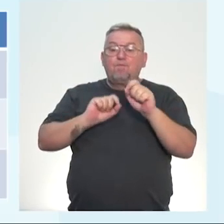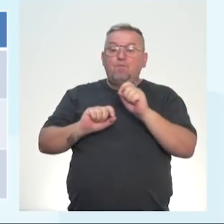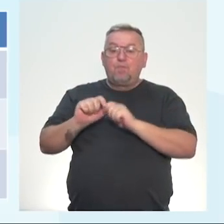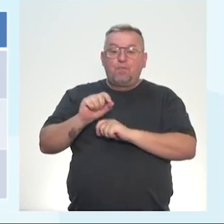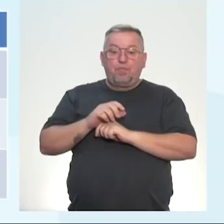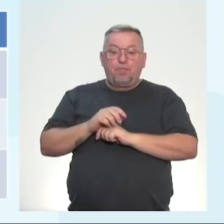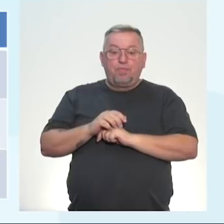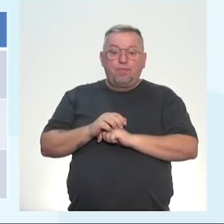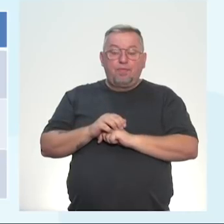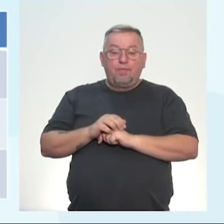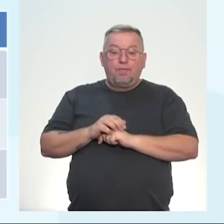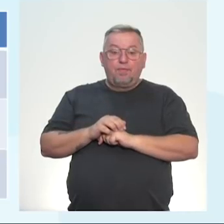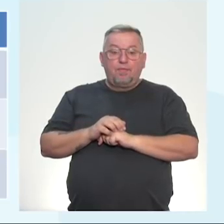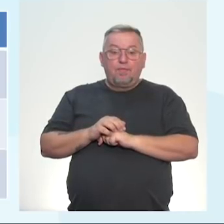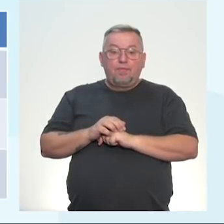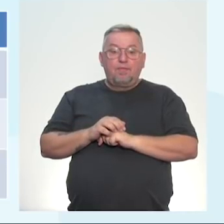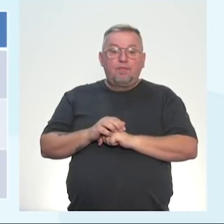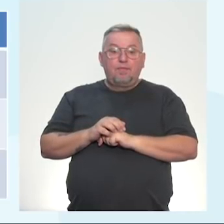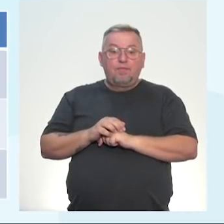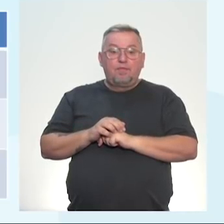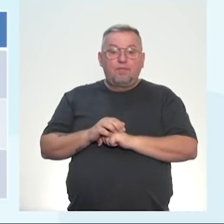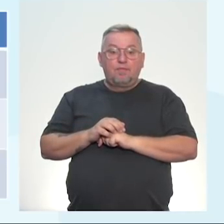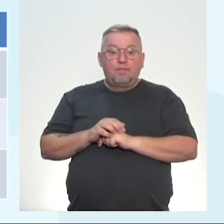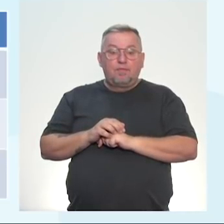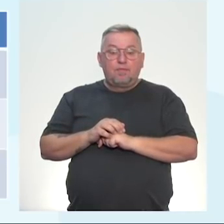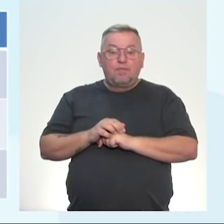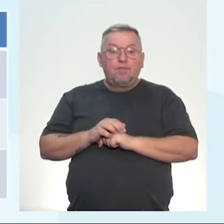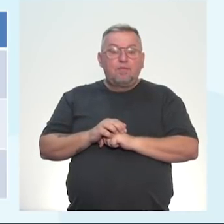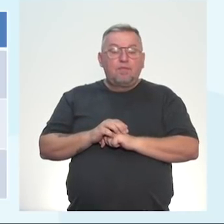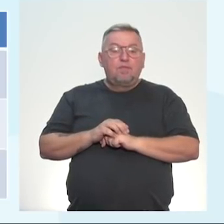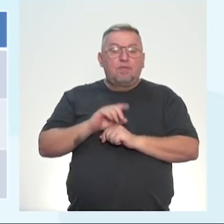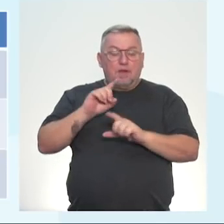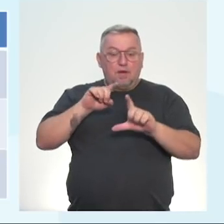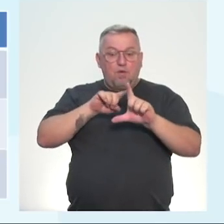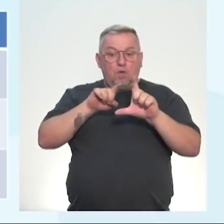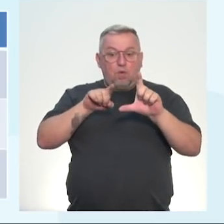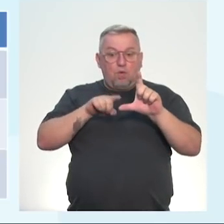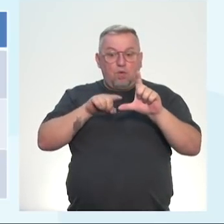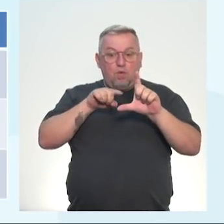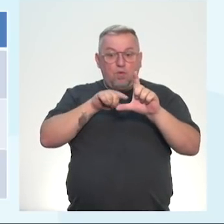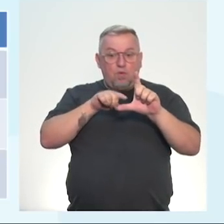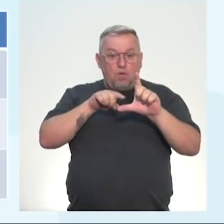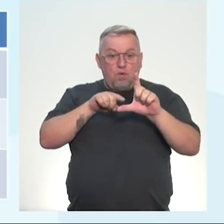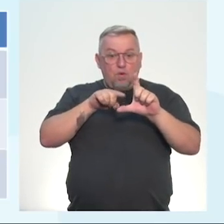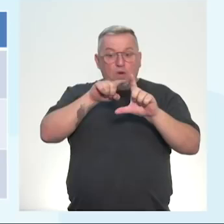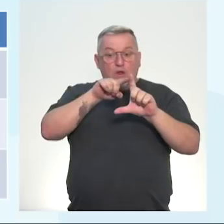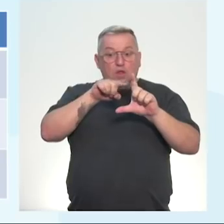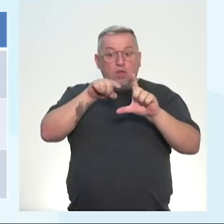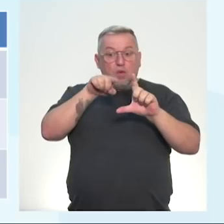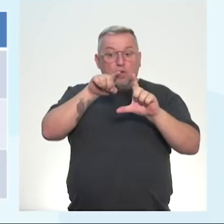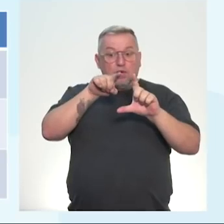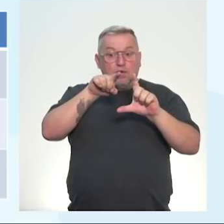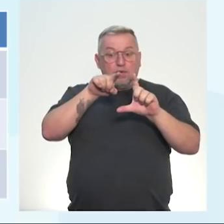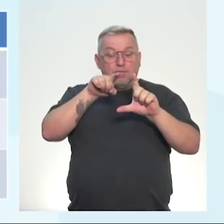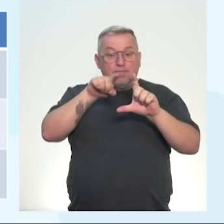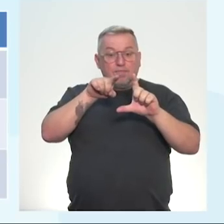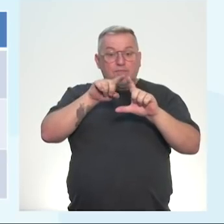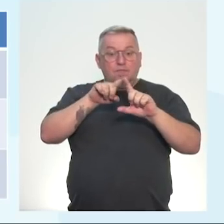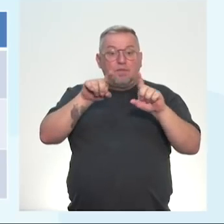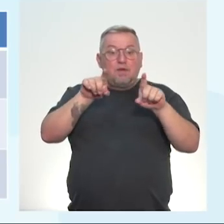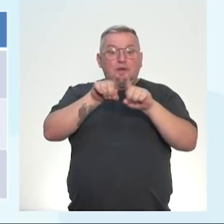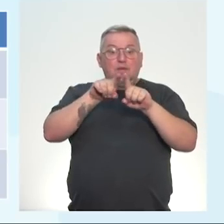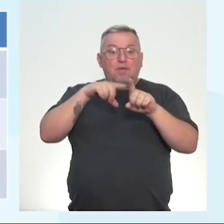ó. Então ele tem um ângulo reto aqui, o ângulo reto aqui também. Então eu tenho 2 ângulos retos, né, Tony? Sim. Mas eu também